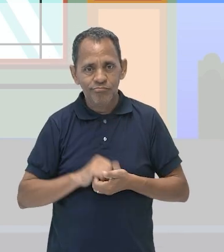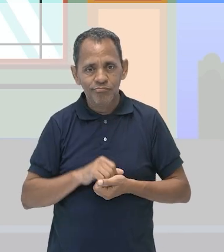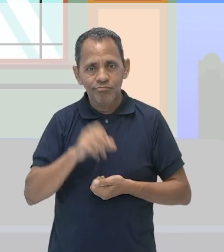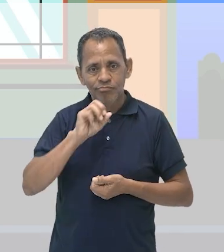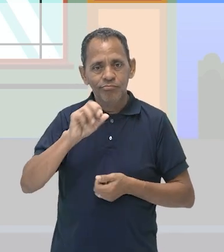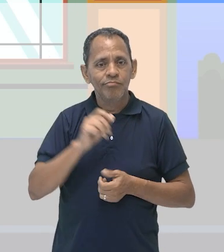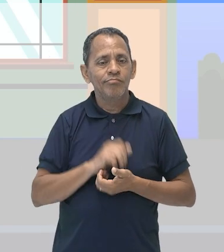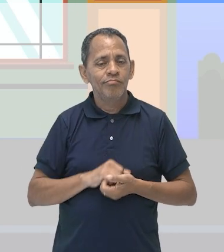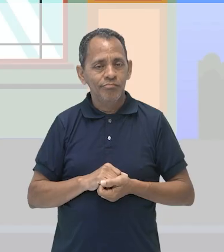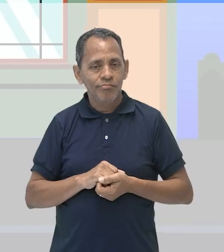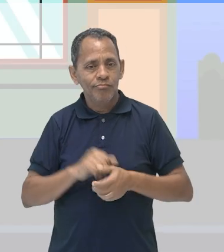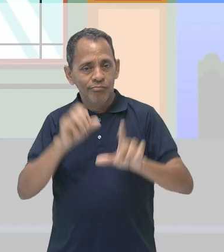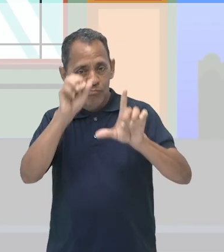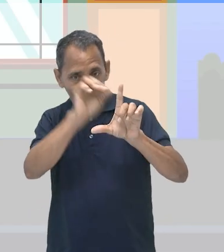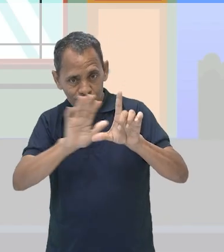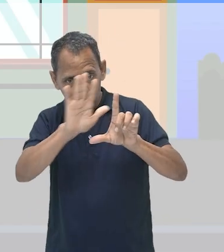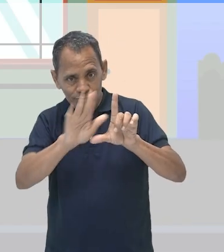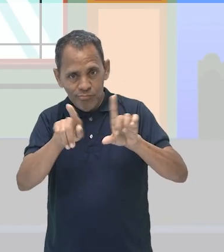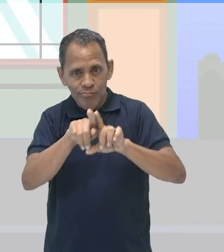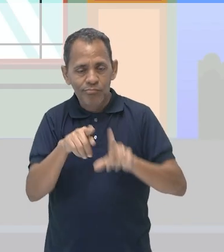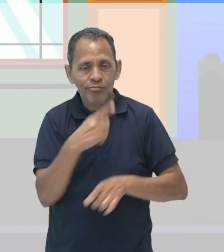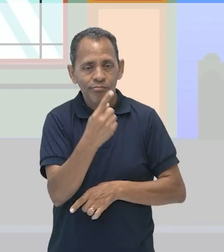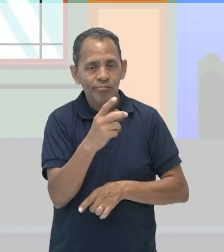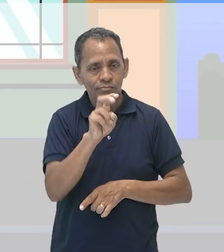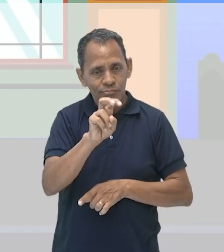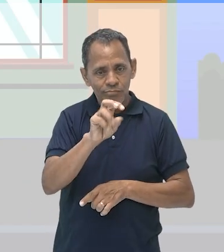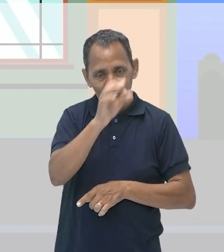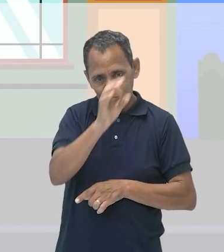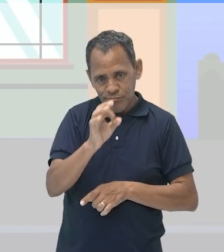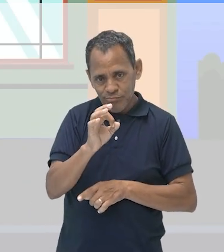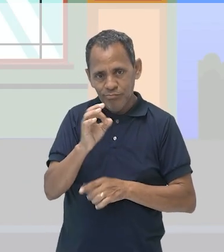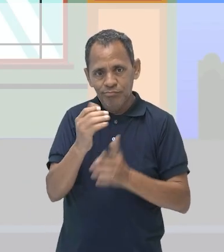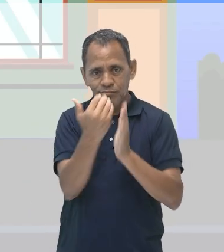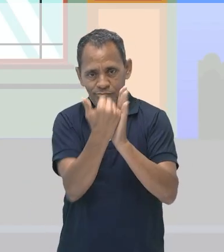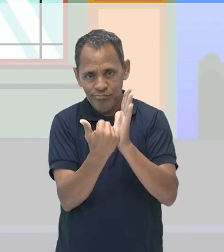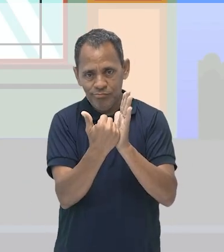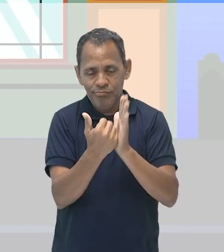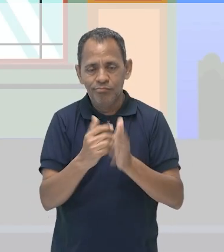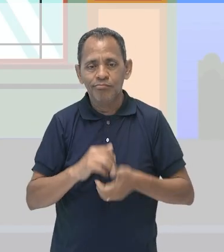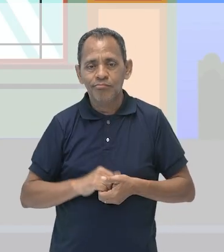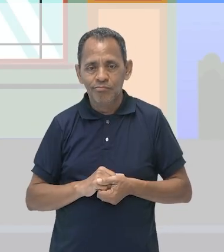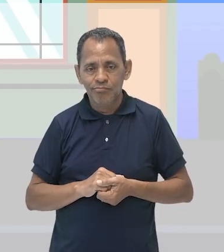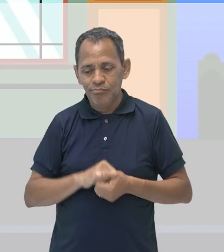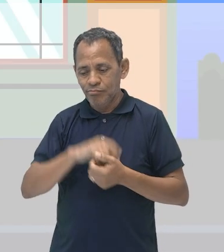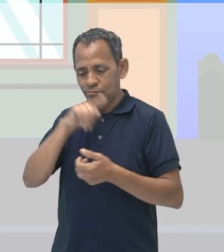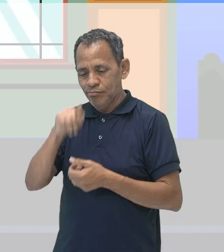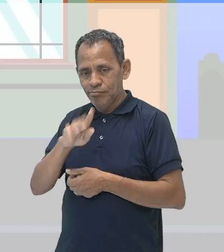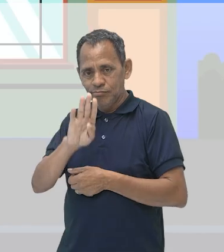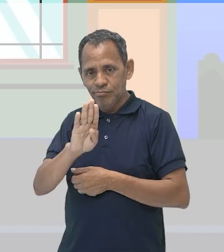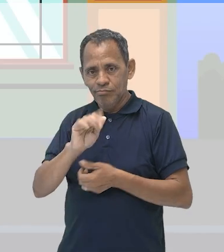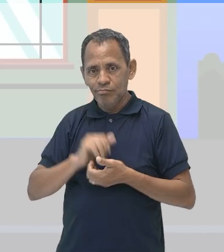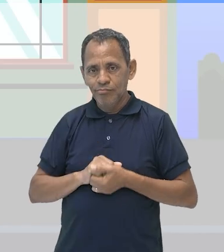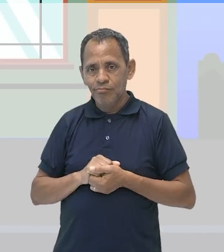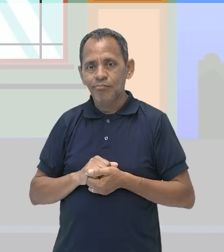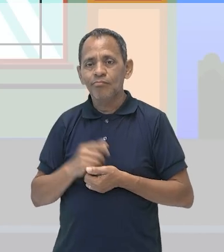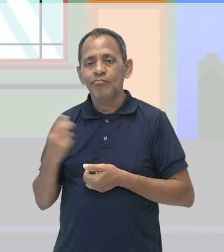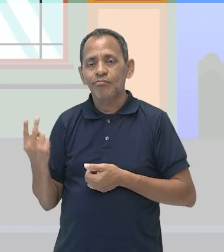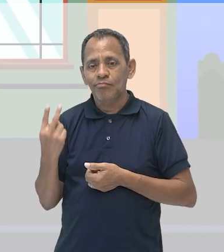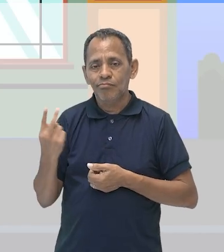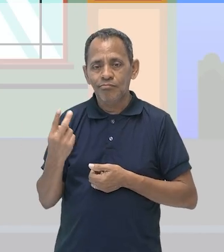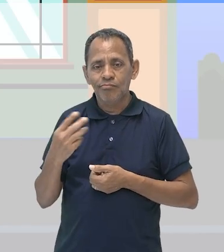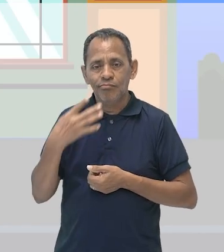e se for via Pix ou à vista, terá 15% de desconto do valor. Na livraria B, o preço